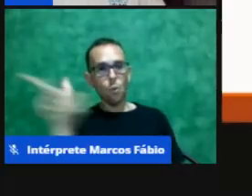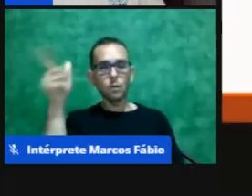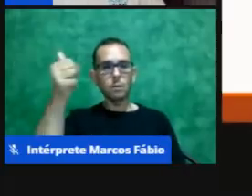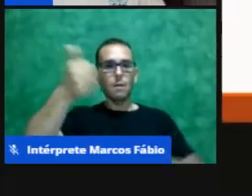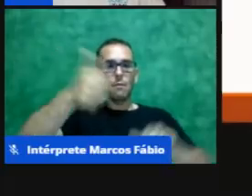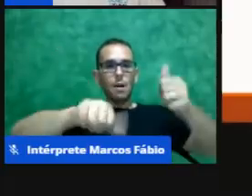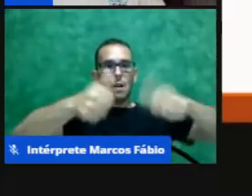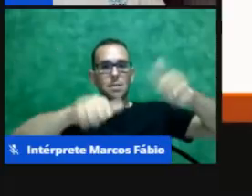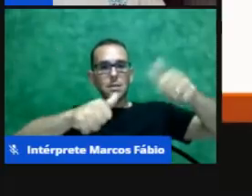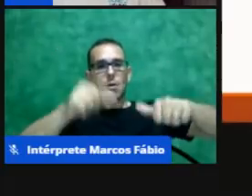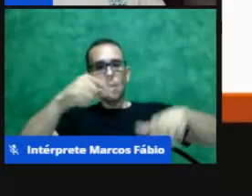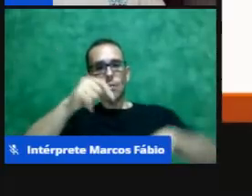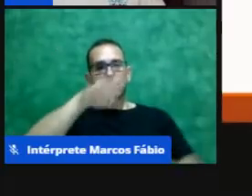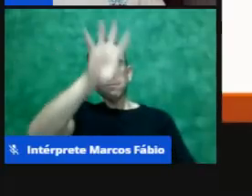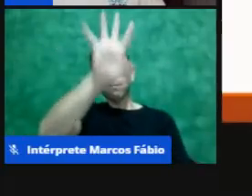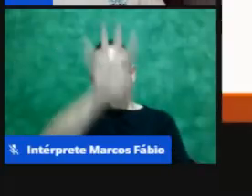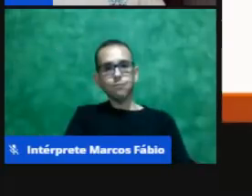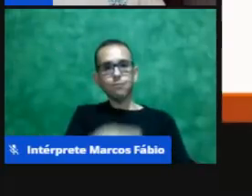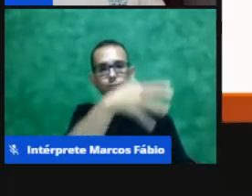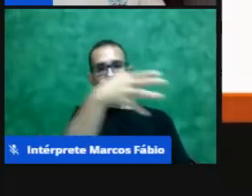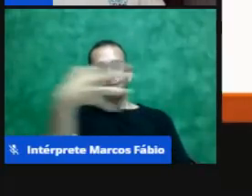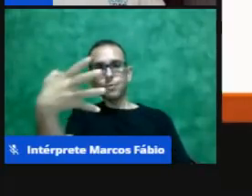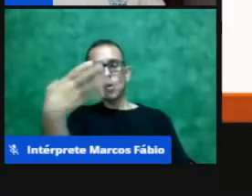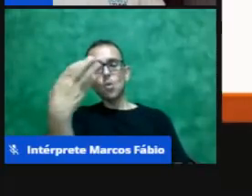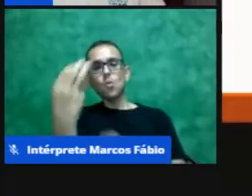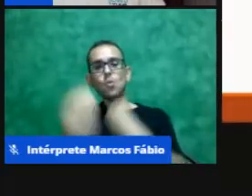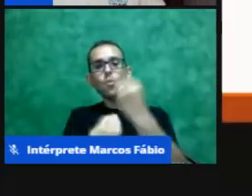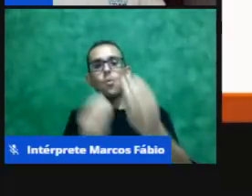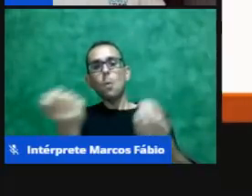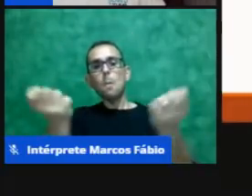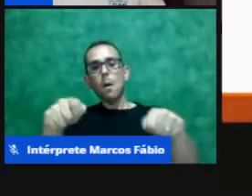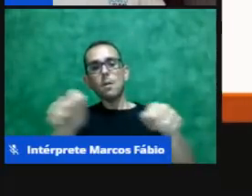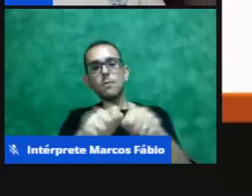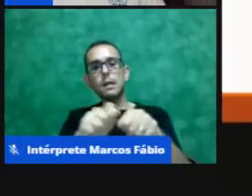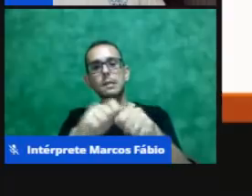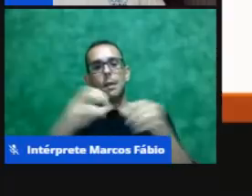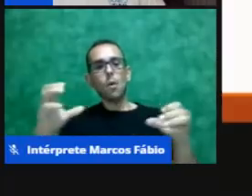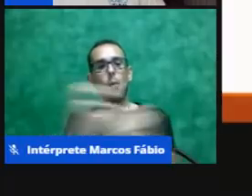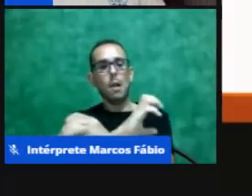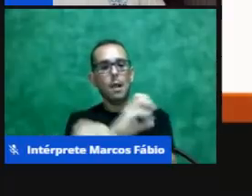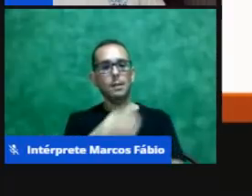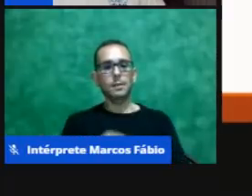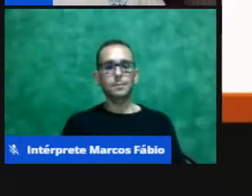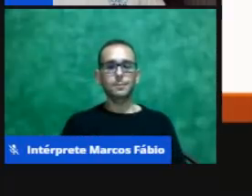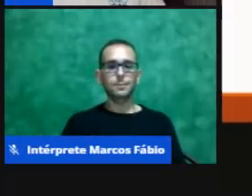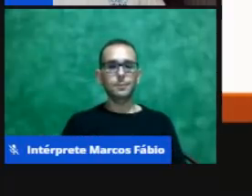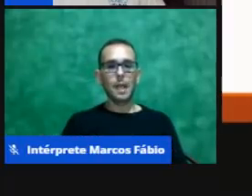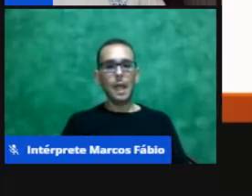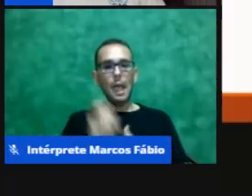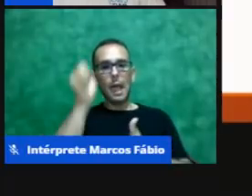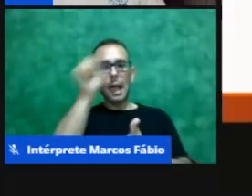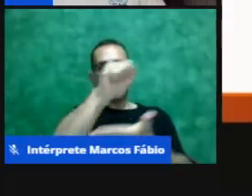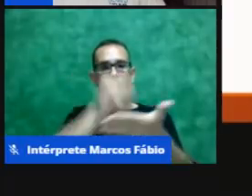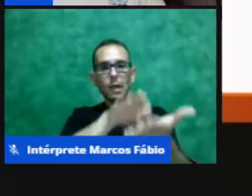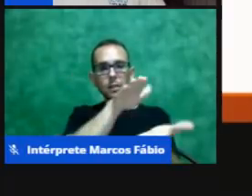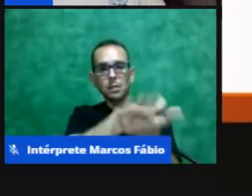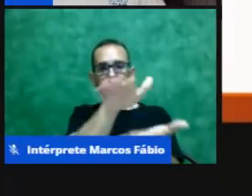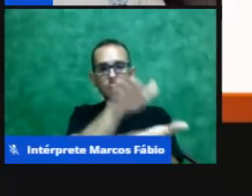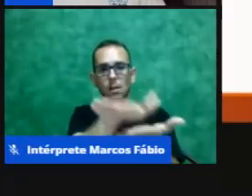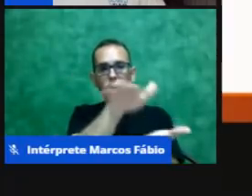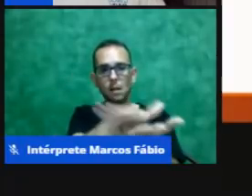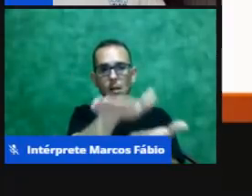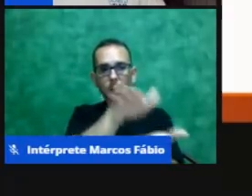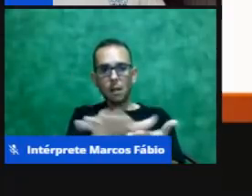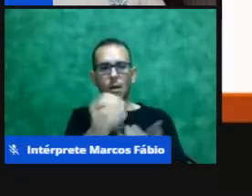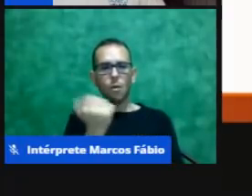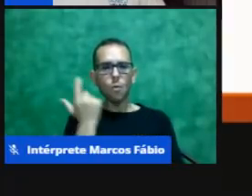avaliação, utiliza a planilha de controle de atividades realizadas. Essa, no caso, das atividades impressas, né? Eu já